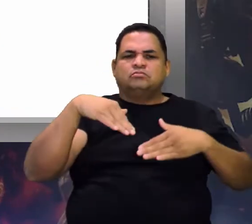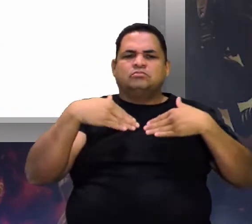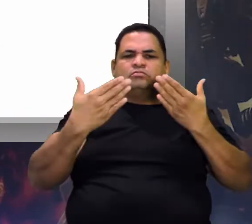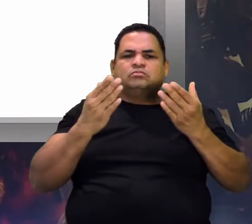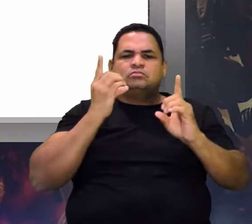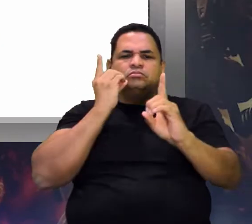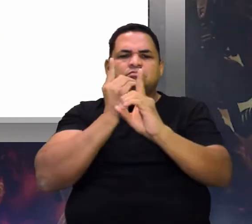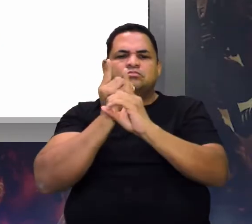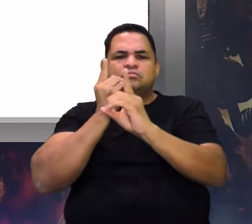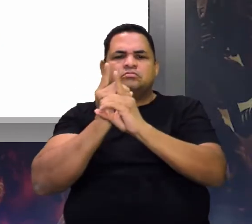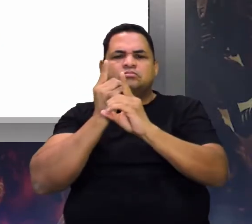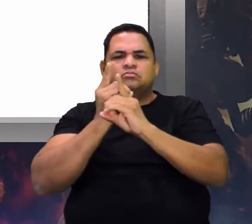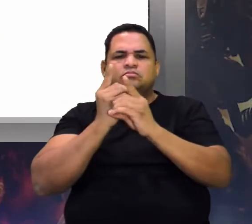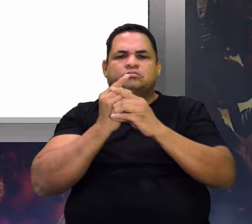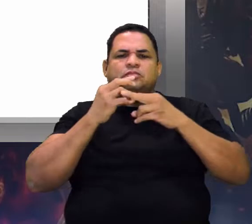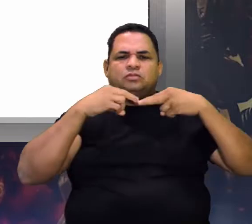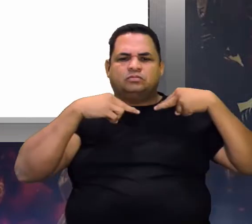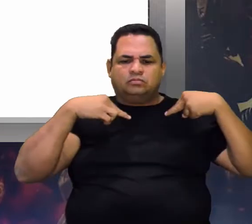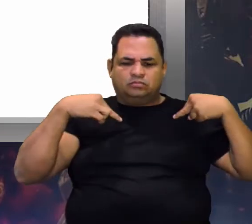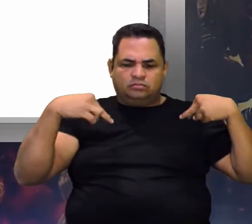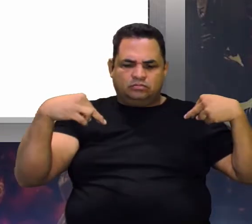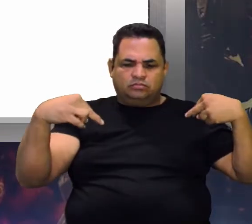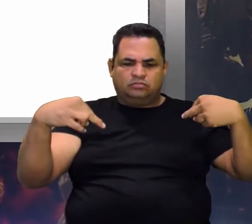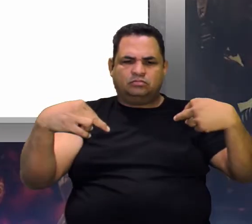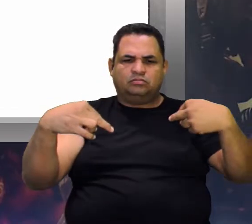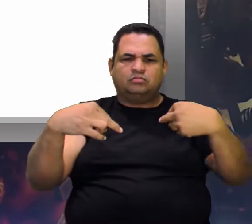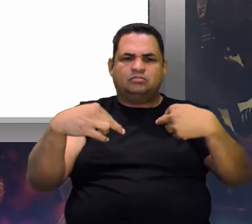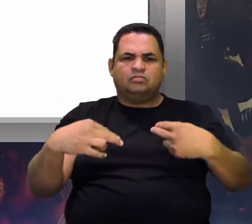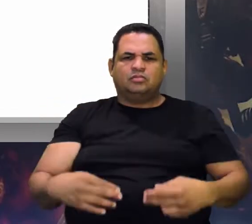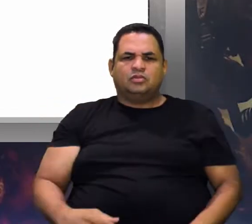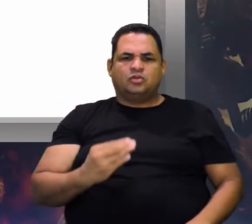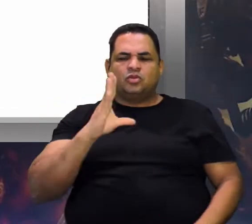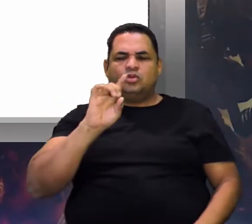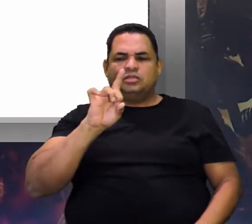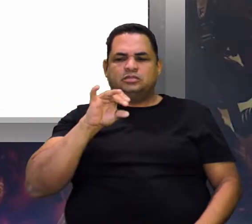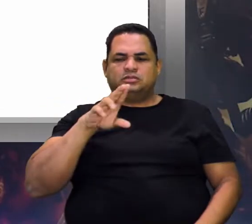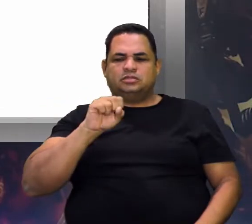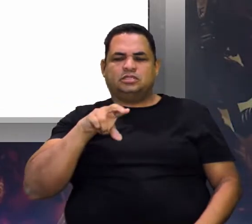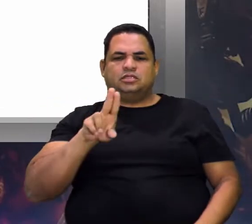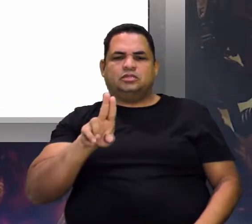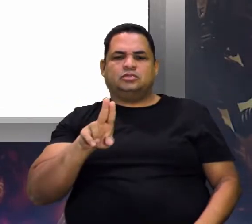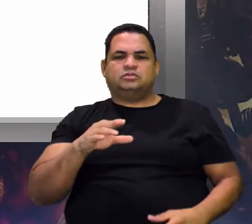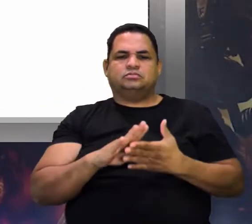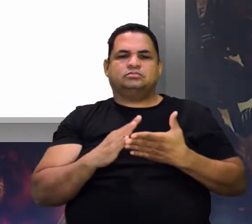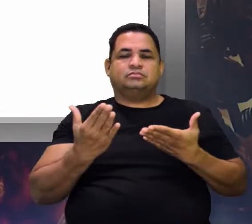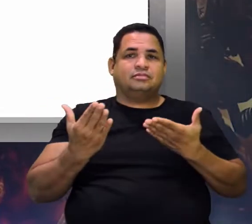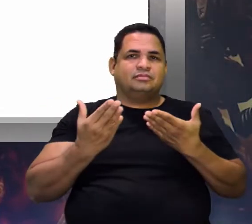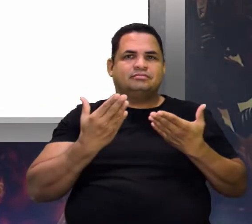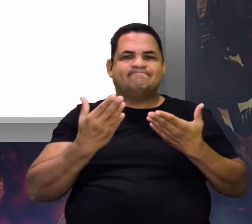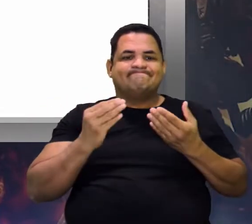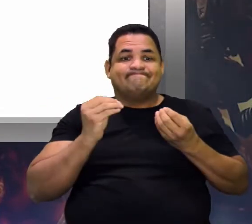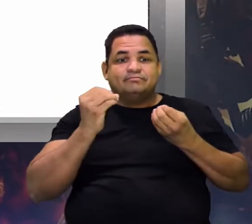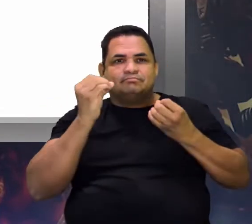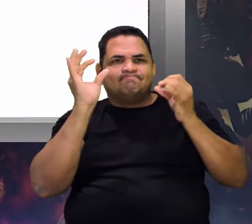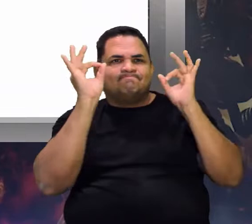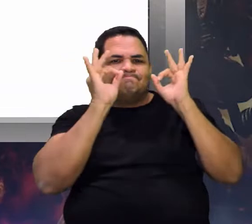se depara com o Coliseu, meu Deus do céu, é encantador. É algo